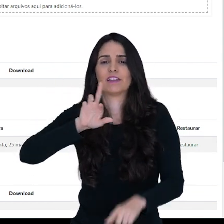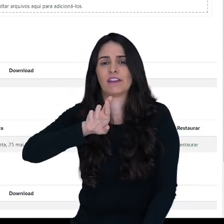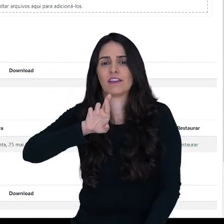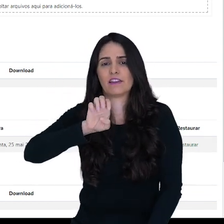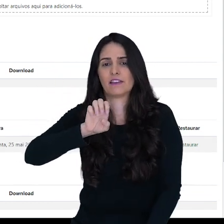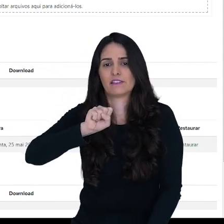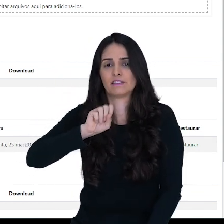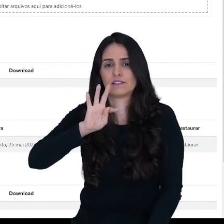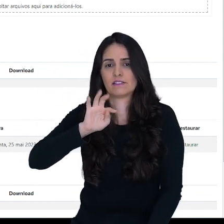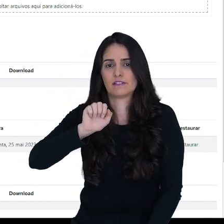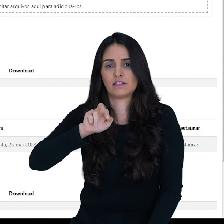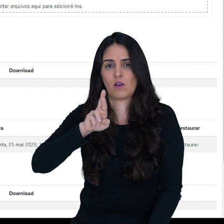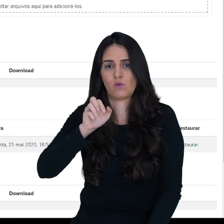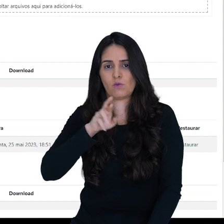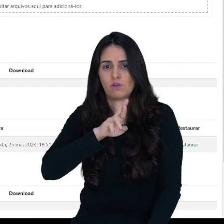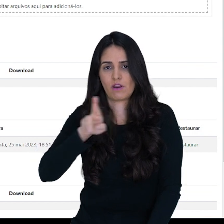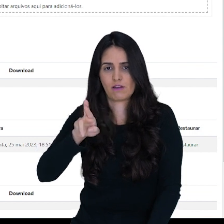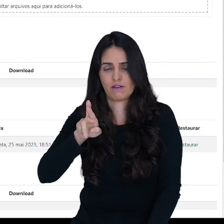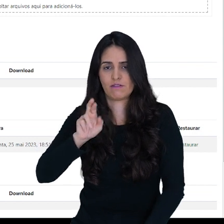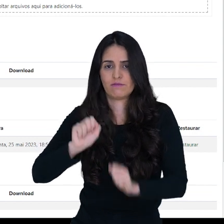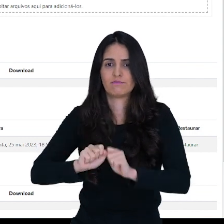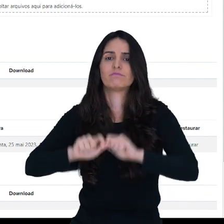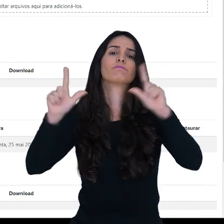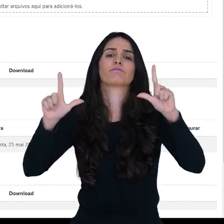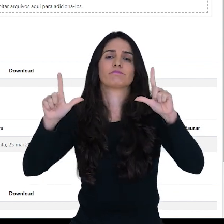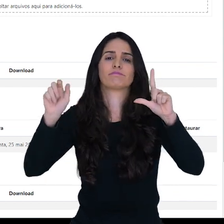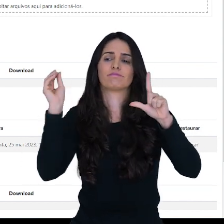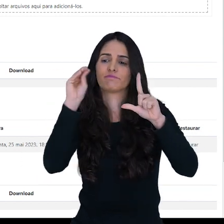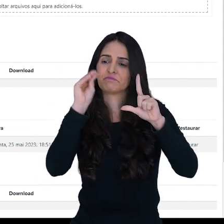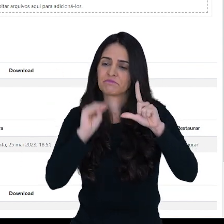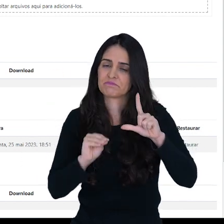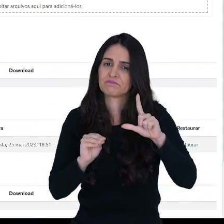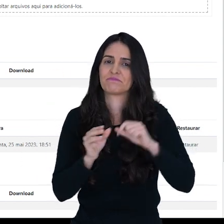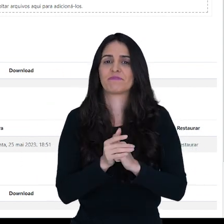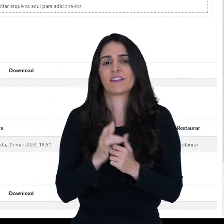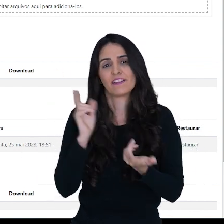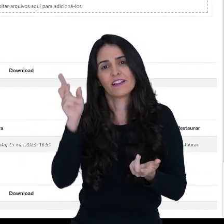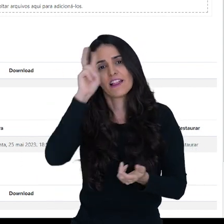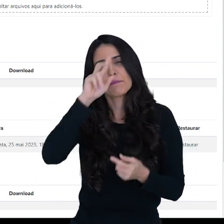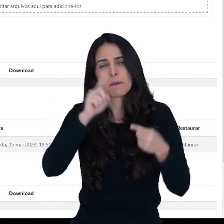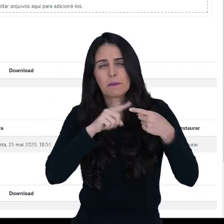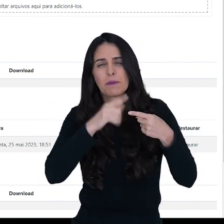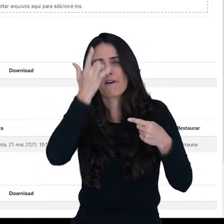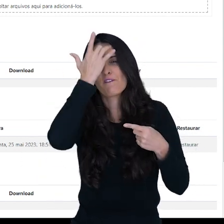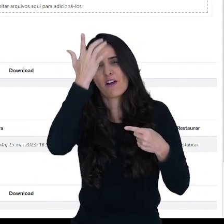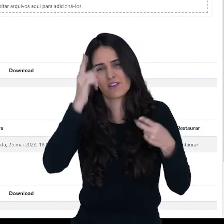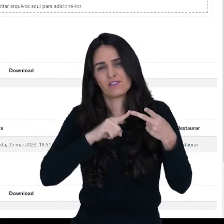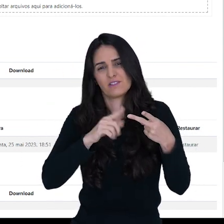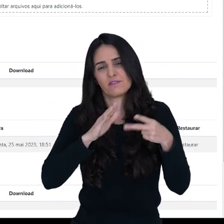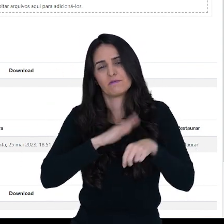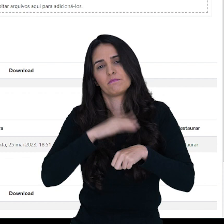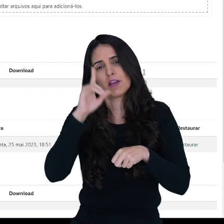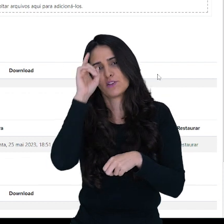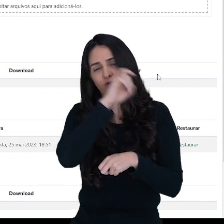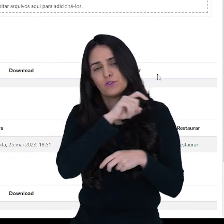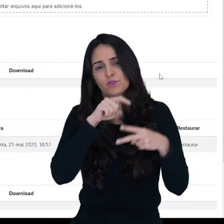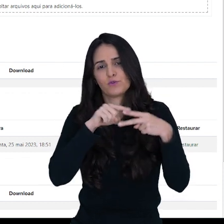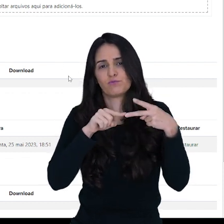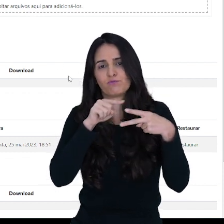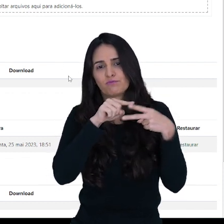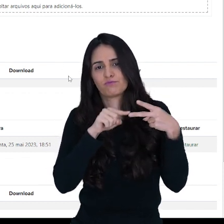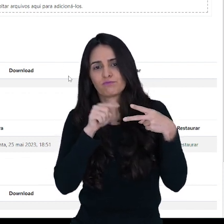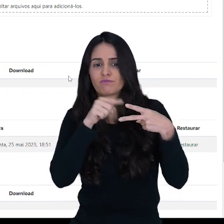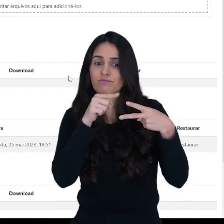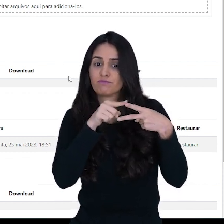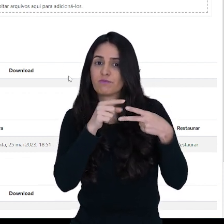e restaurar a partir daqui então você tem algumas formas tá certo mas obviamente a primeira forma que eu te mostrei é muito